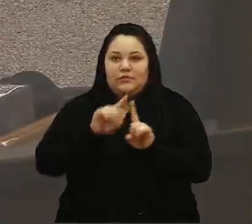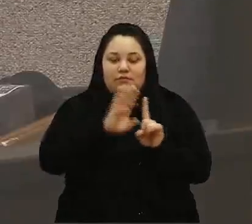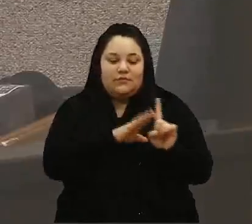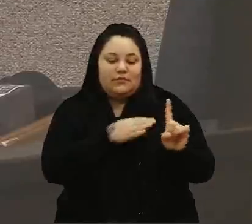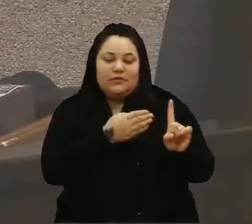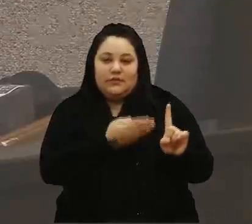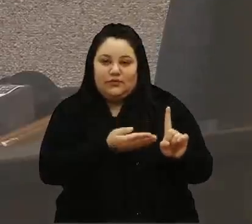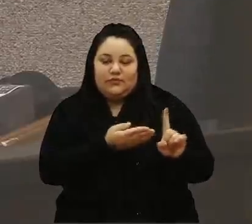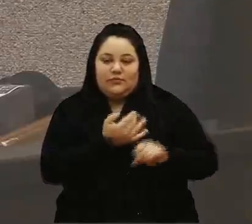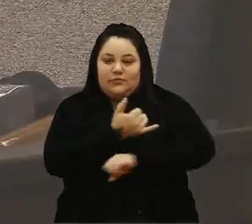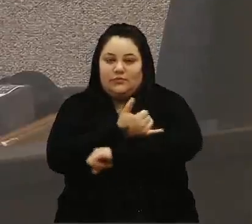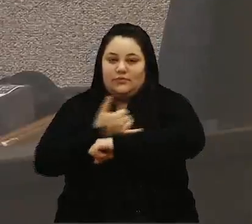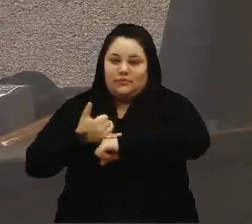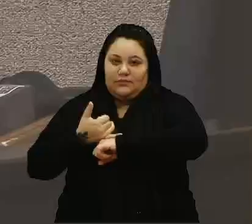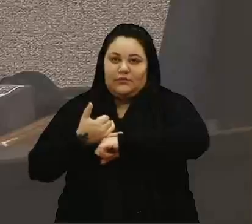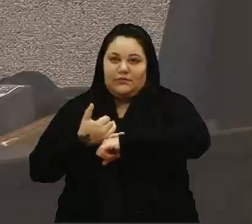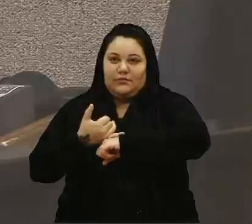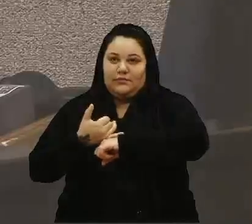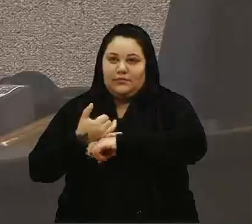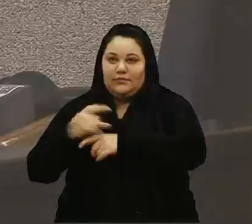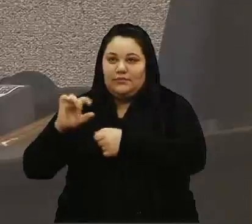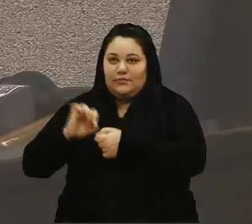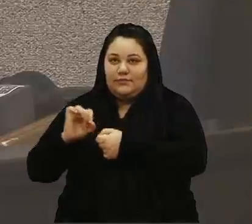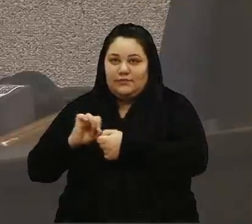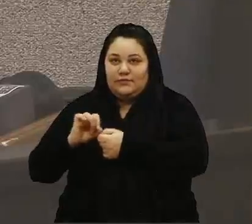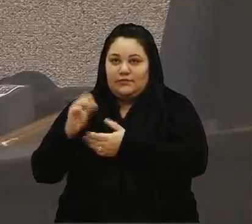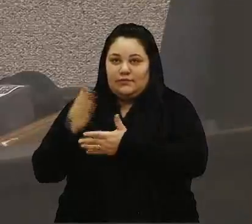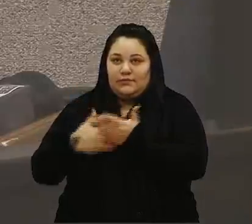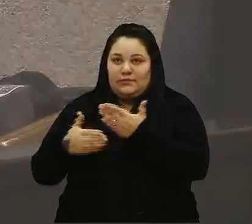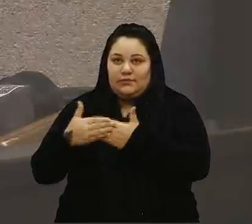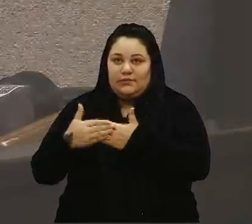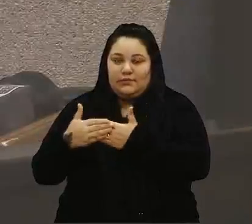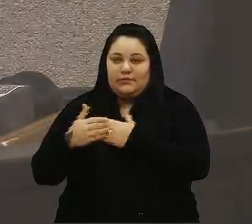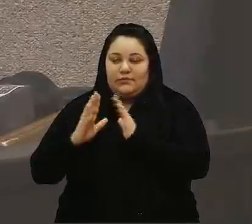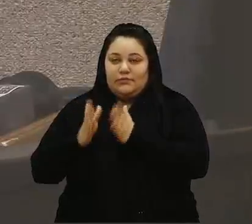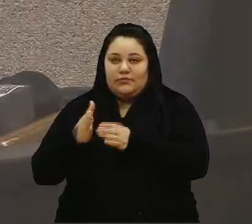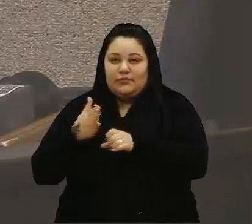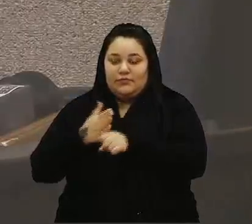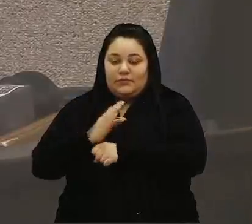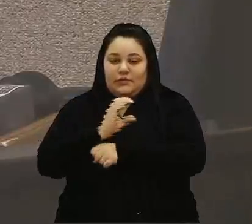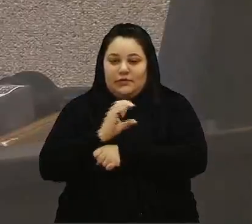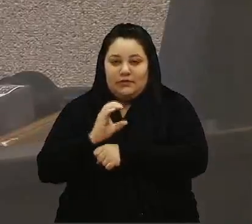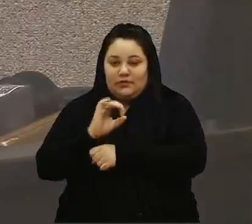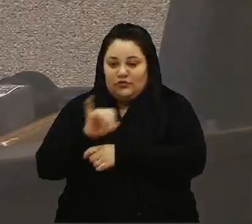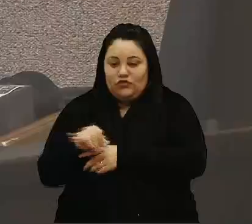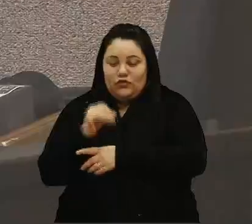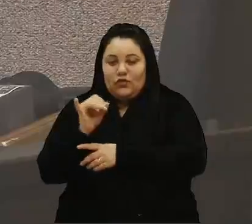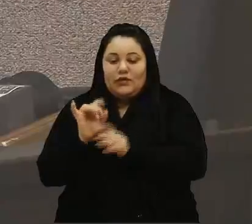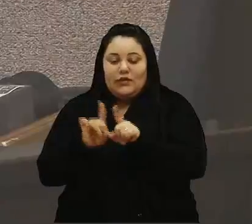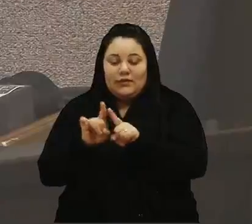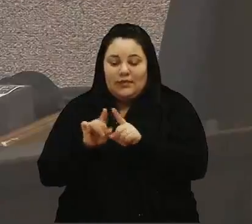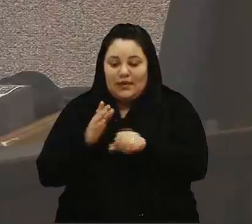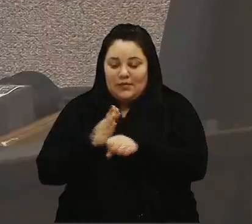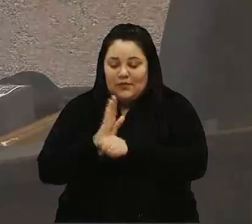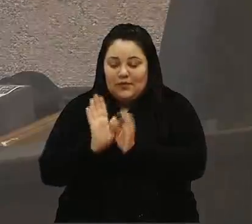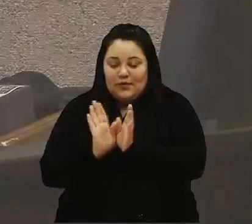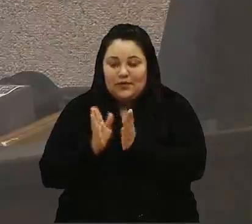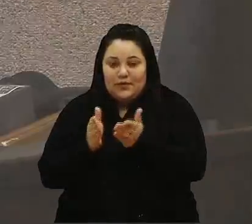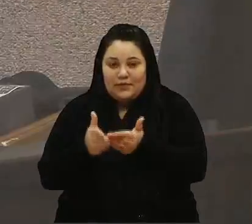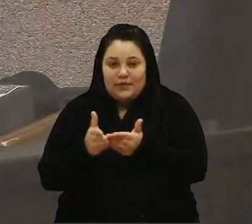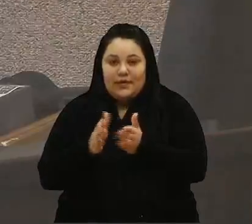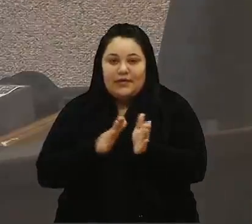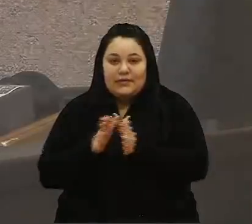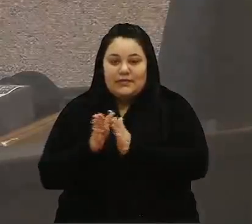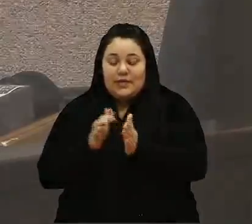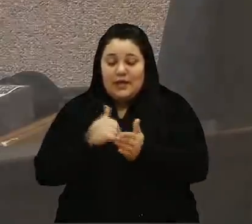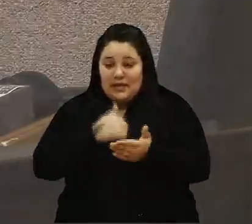ele fez todos os trâmites, passou pela CCJ, passou pela Comissão de Direitos Humanos e pela Comissão de Acessibilidade, e